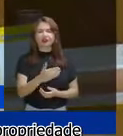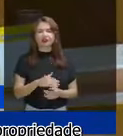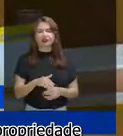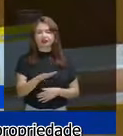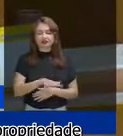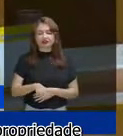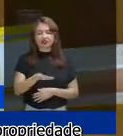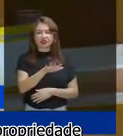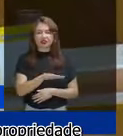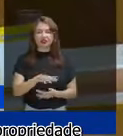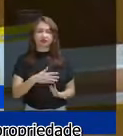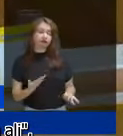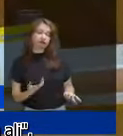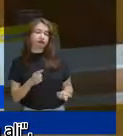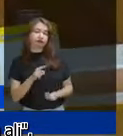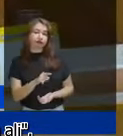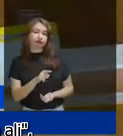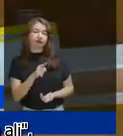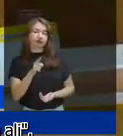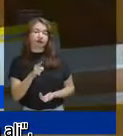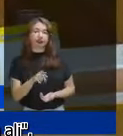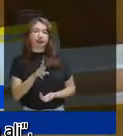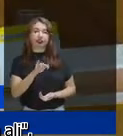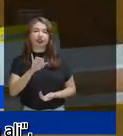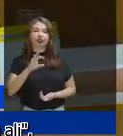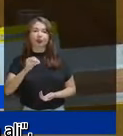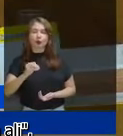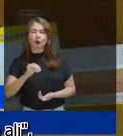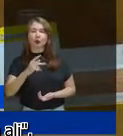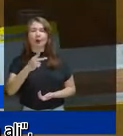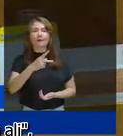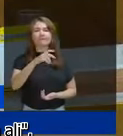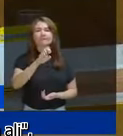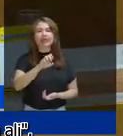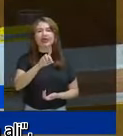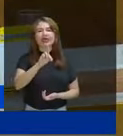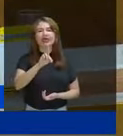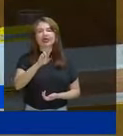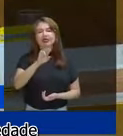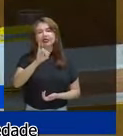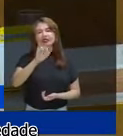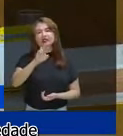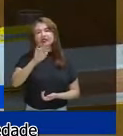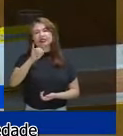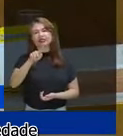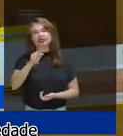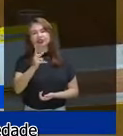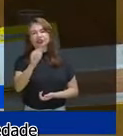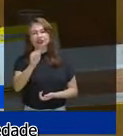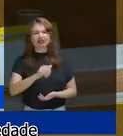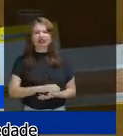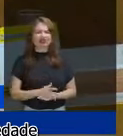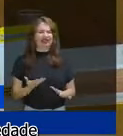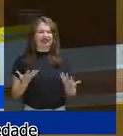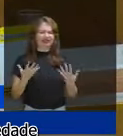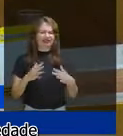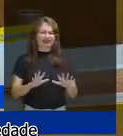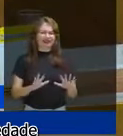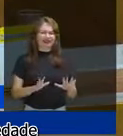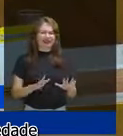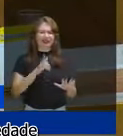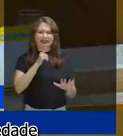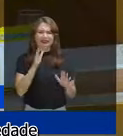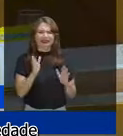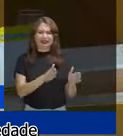aqui? Cara, doutor, isso aí é o rio Pedreirinha ali. Pedreirinha? Foco no Juiz, Paulo Madeira. Tem uma propriedade de frente para o